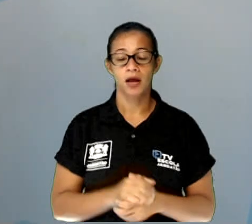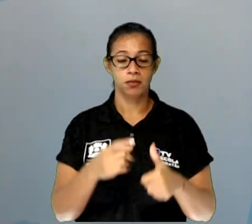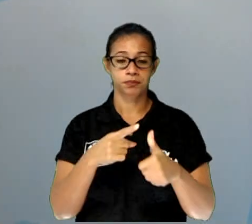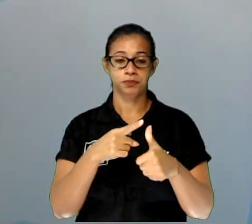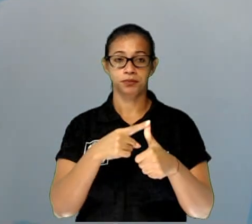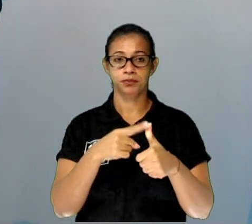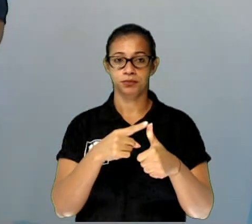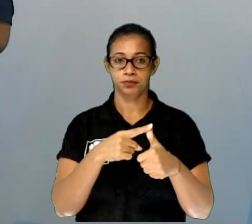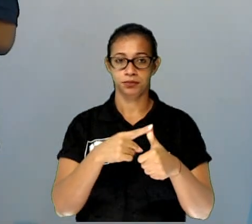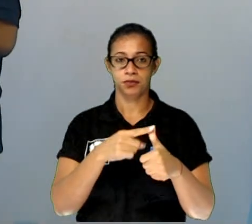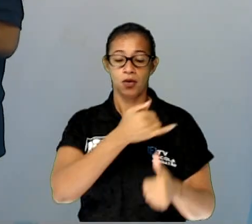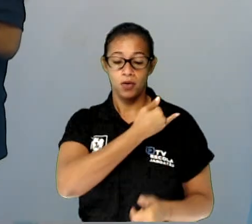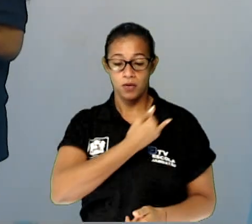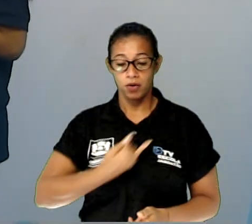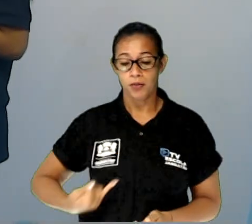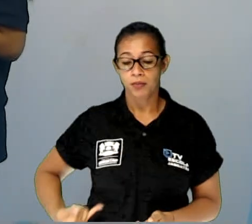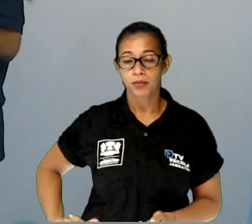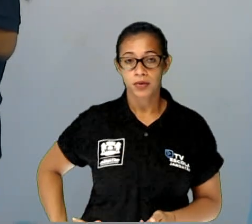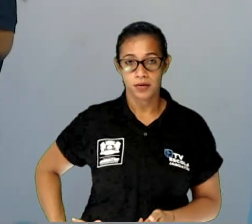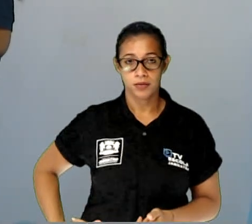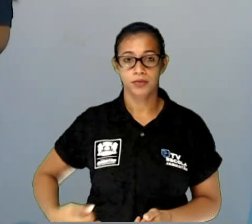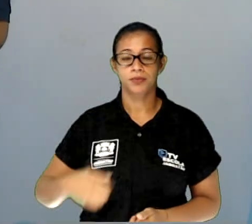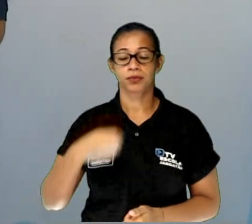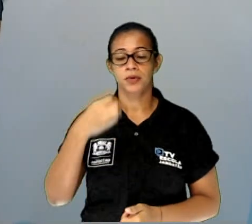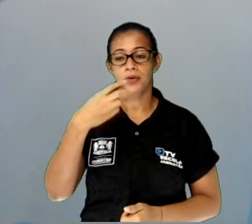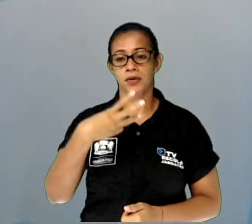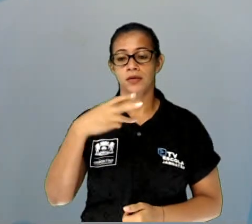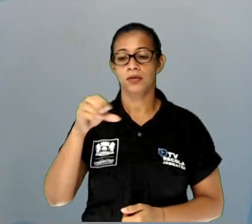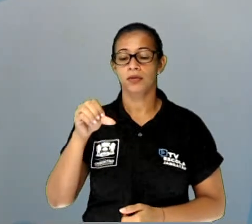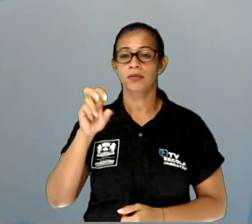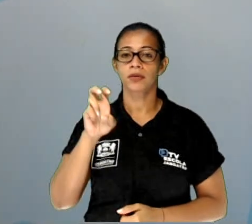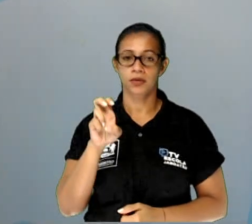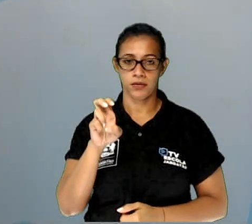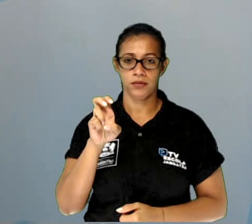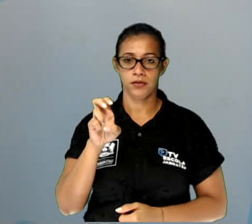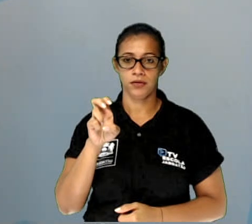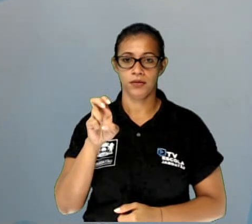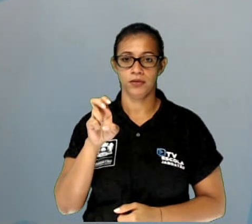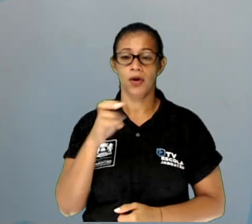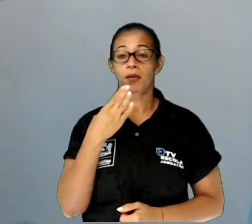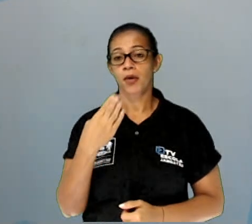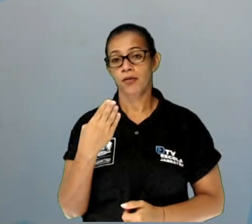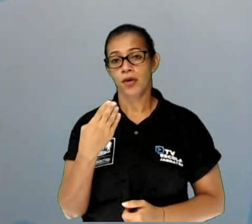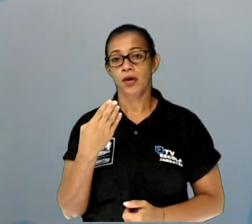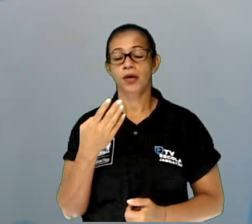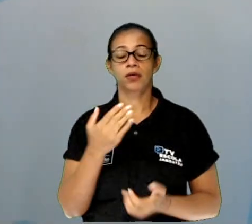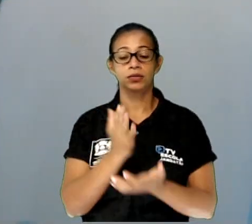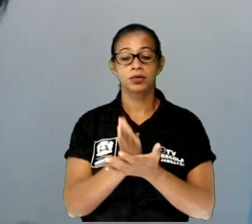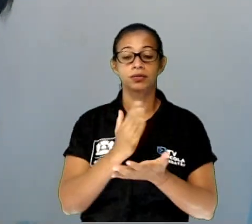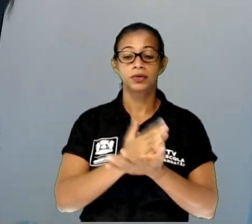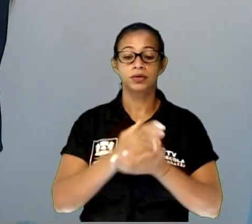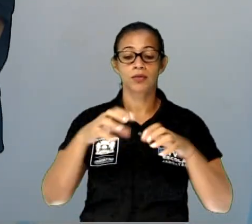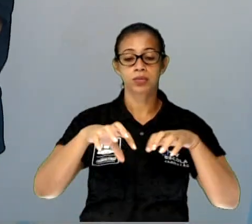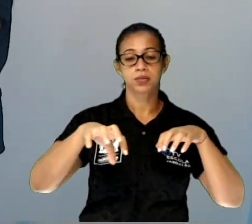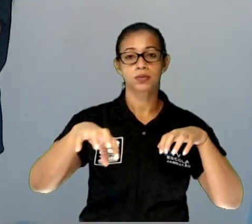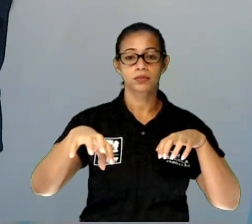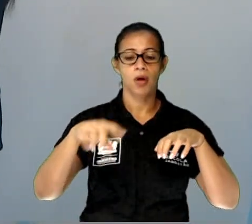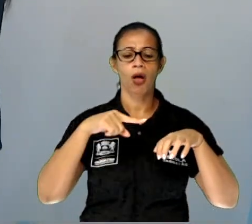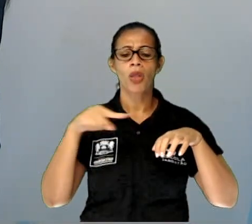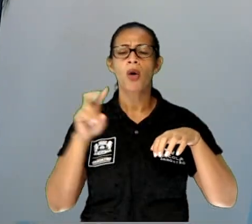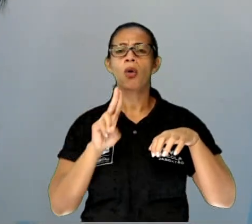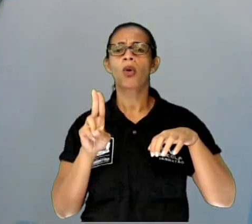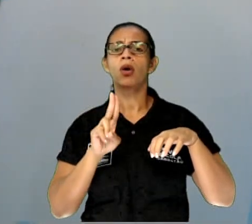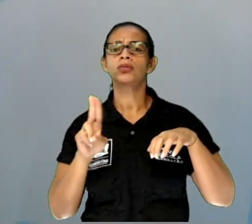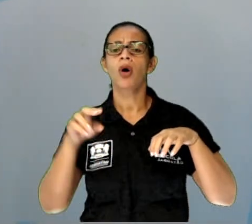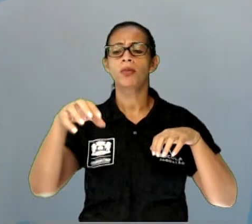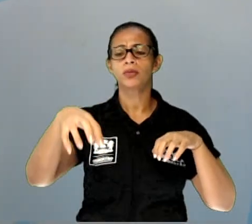imperador Teodósio, em 395, propôs a divisão do Império Romano em duas partes. Quais eram os nomes dessas duas partes?